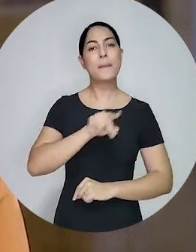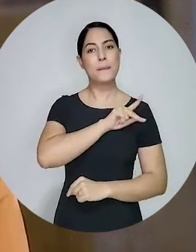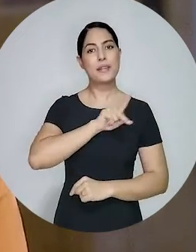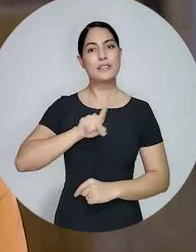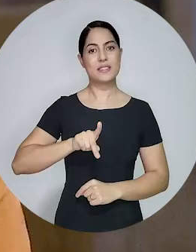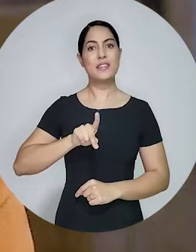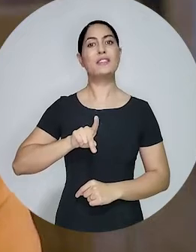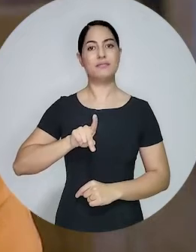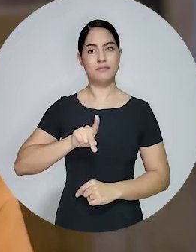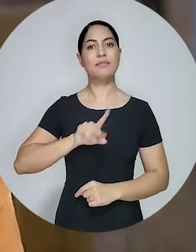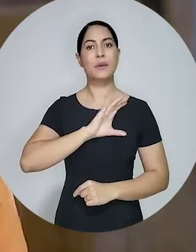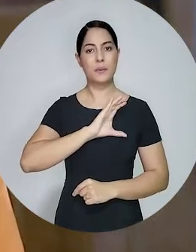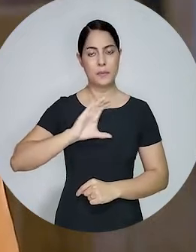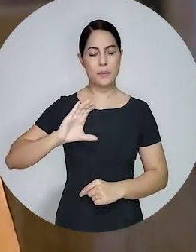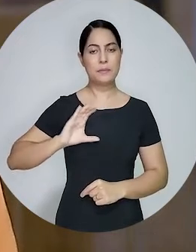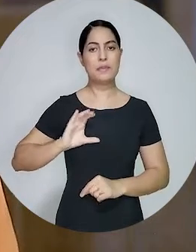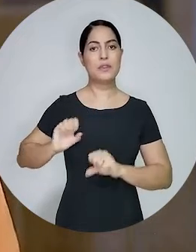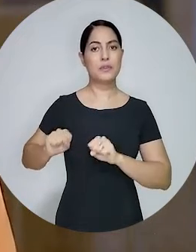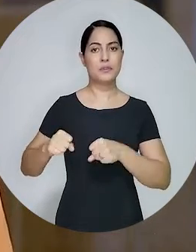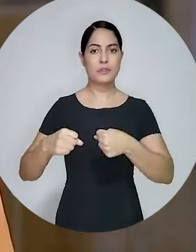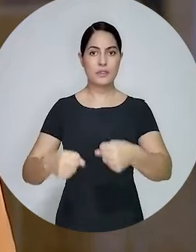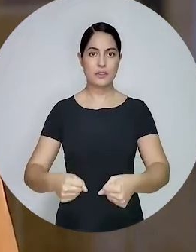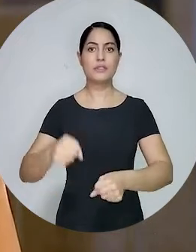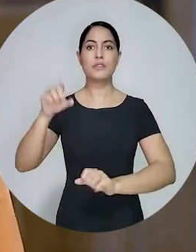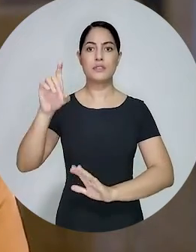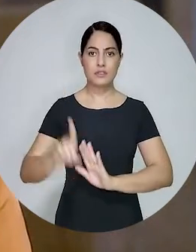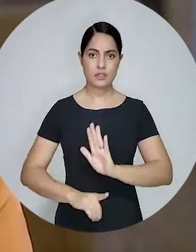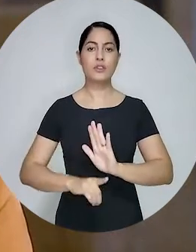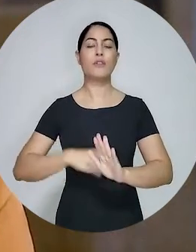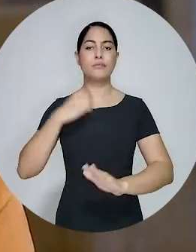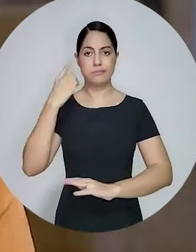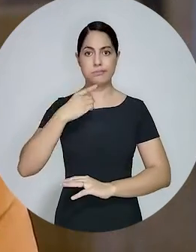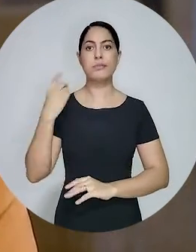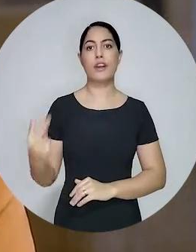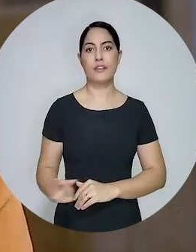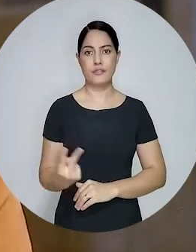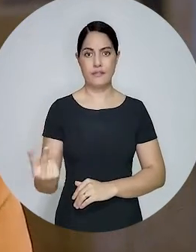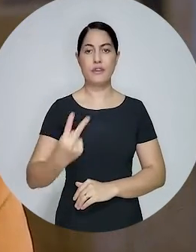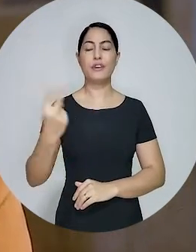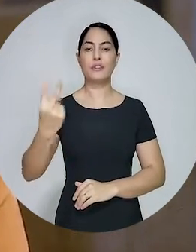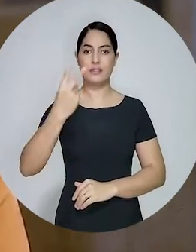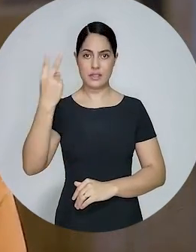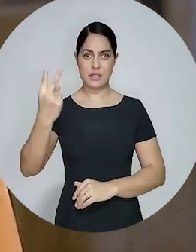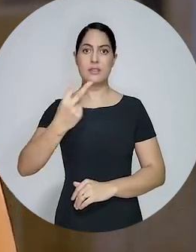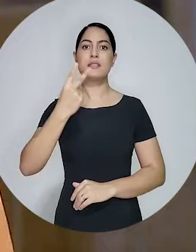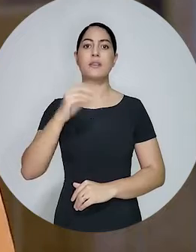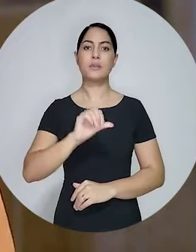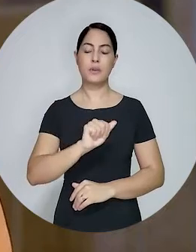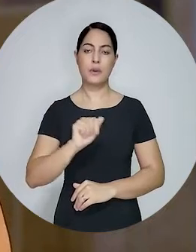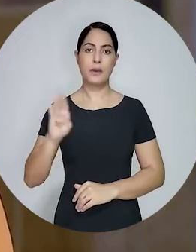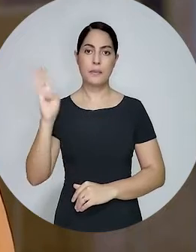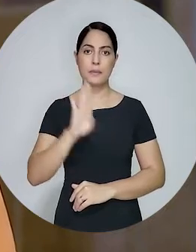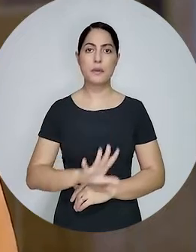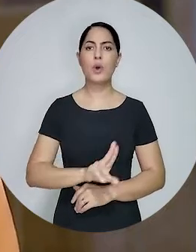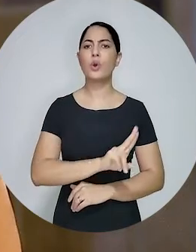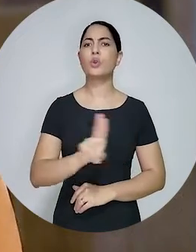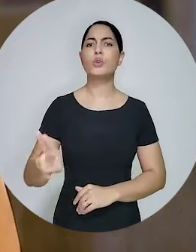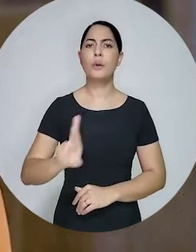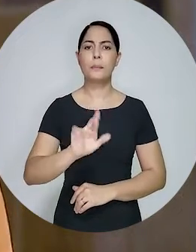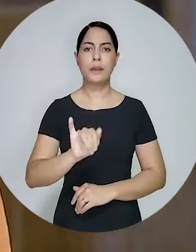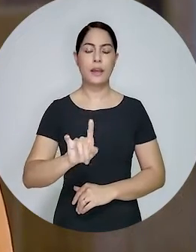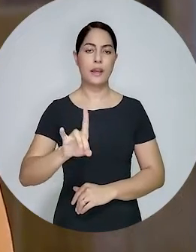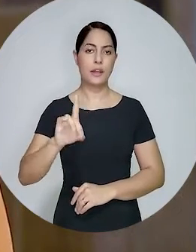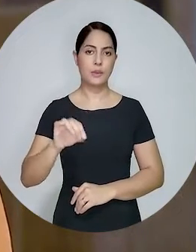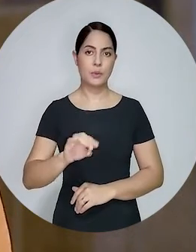desta temática é o presidente da Comissão Nacional de Defesa das Prerrogativas e Valorização da Advocacia da